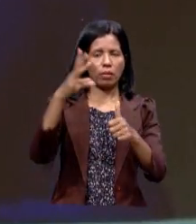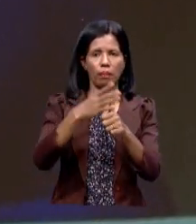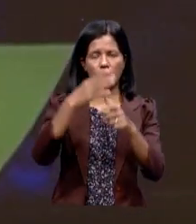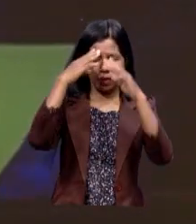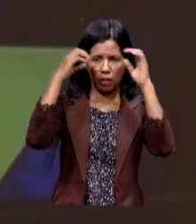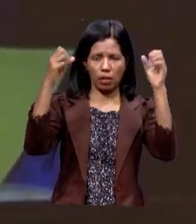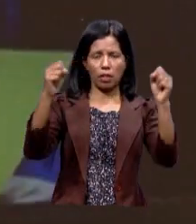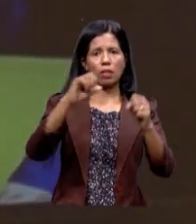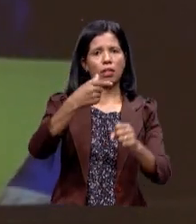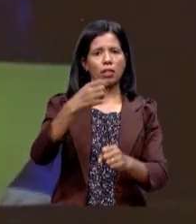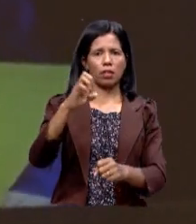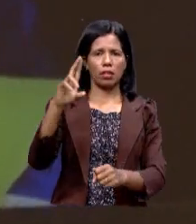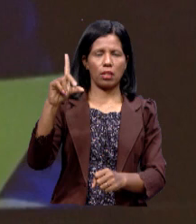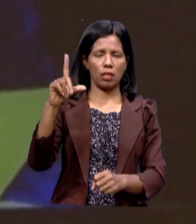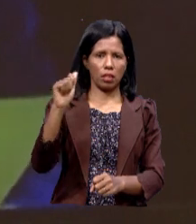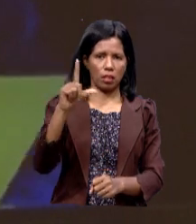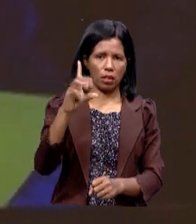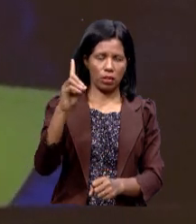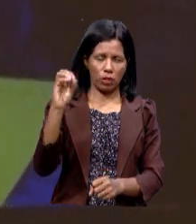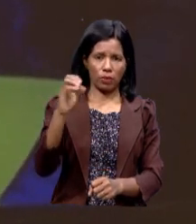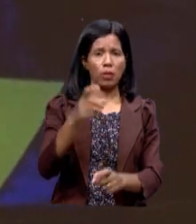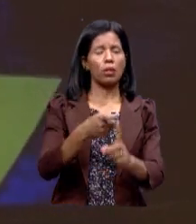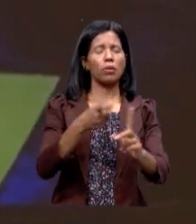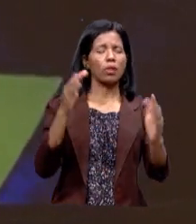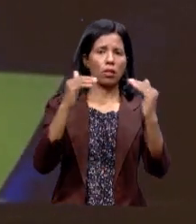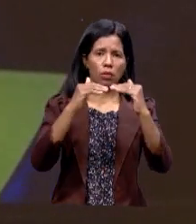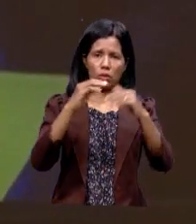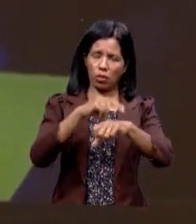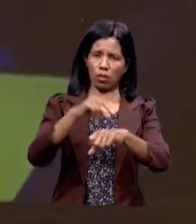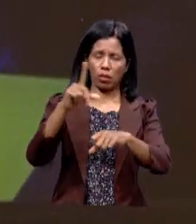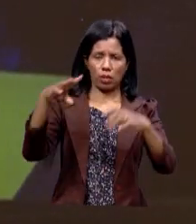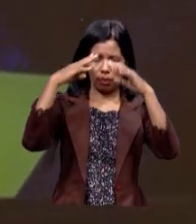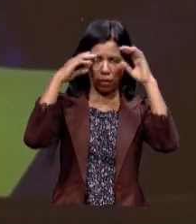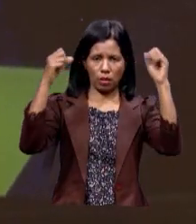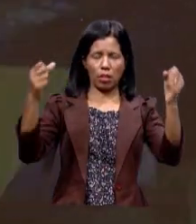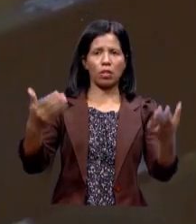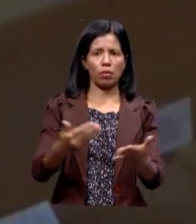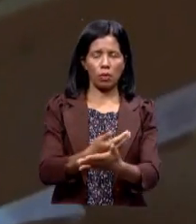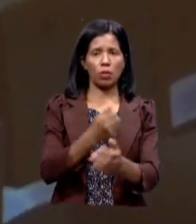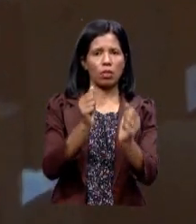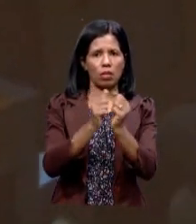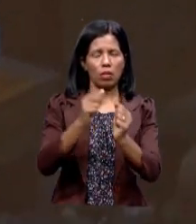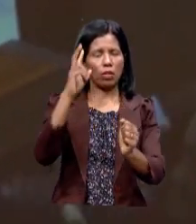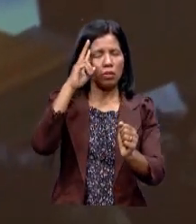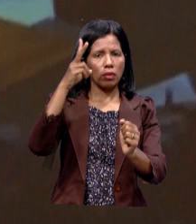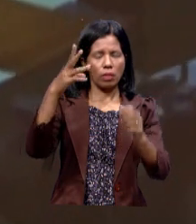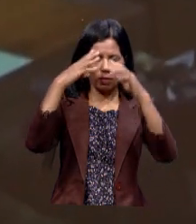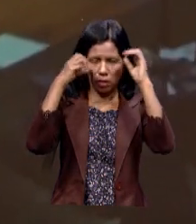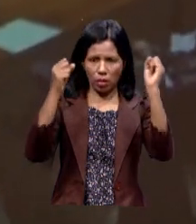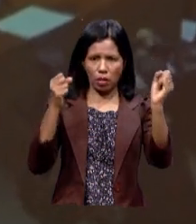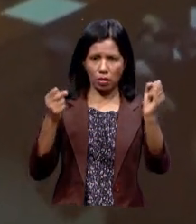Alckmin. Husi Congresso Nacional, presidente Fong, o vice-presidente, se liba em